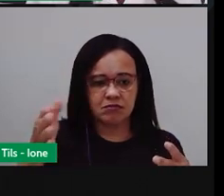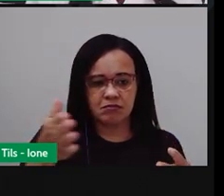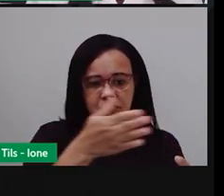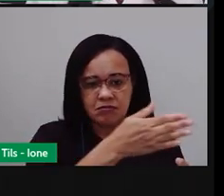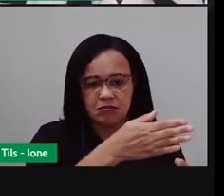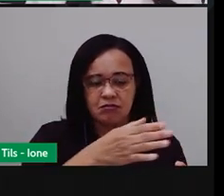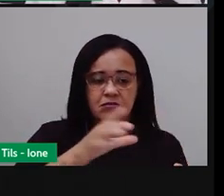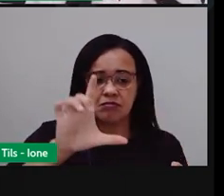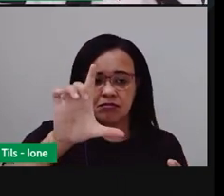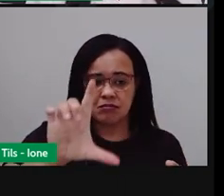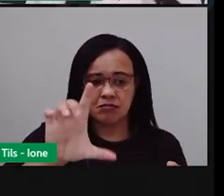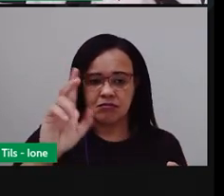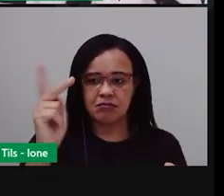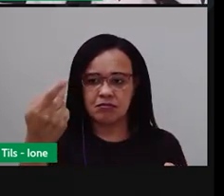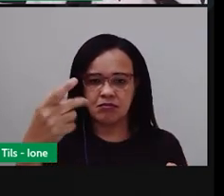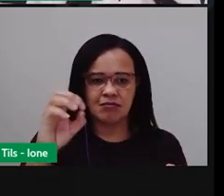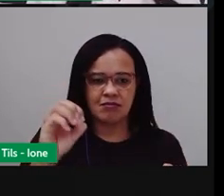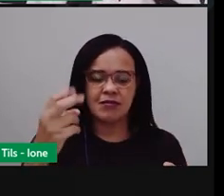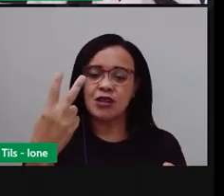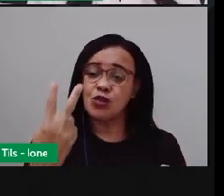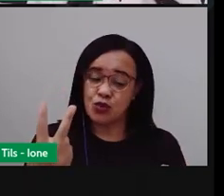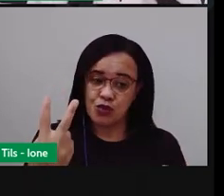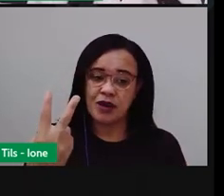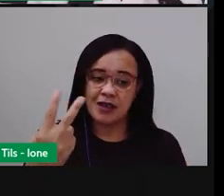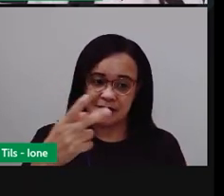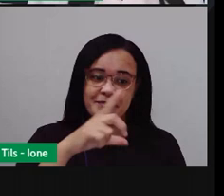também tem duas sílabas.